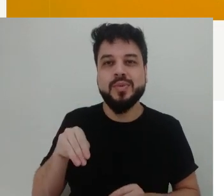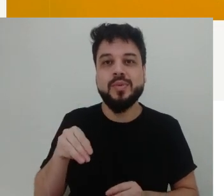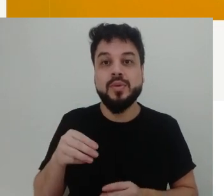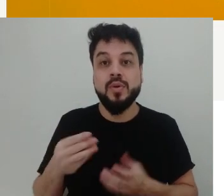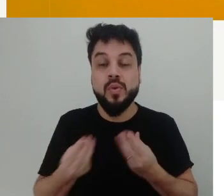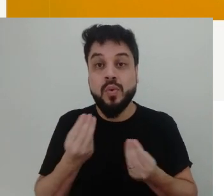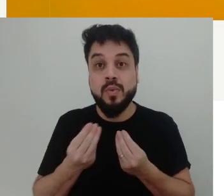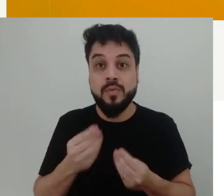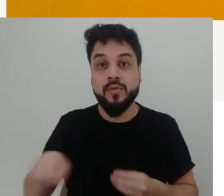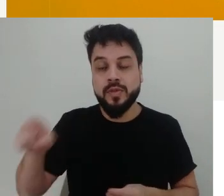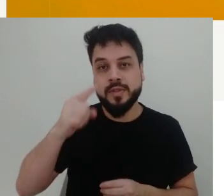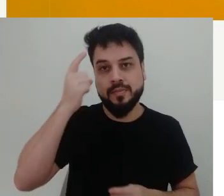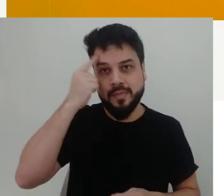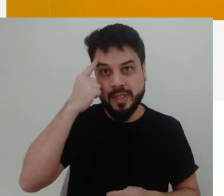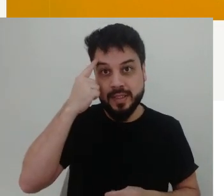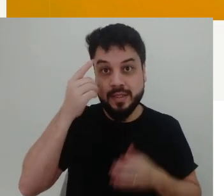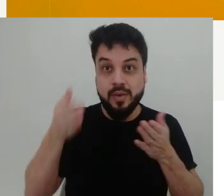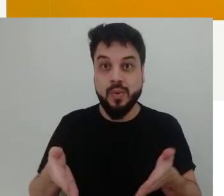letras, literatura.